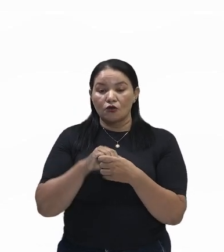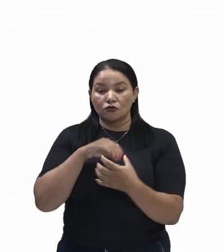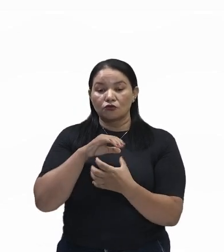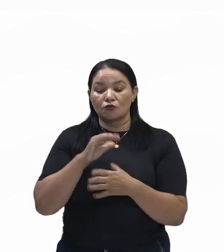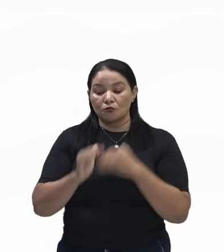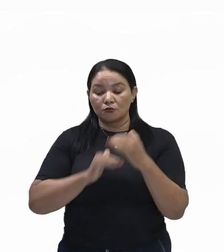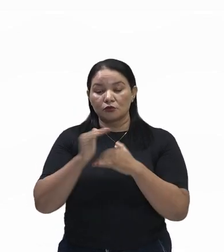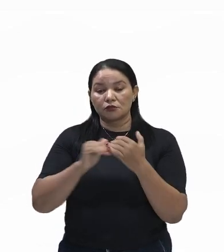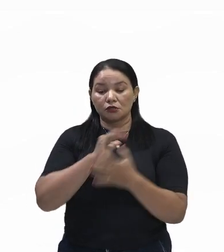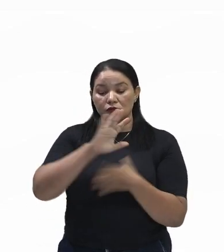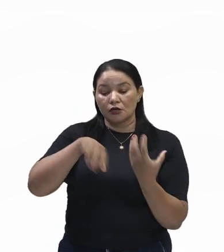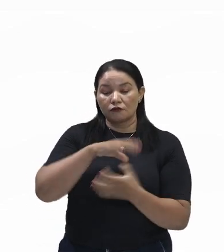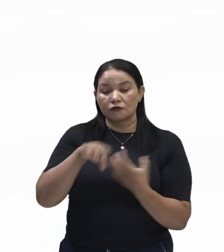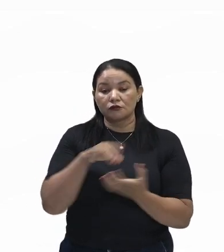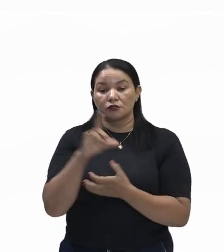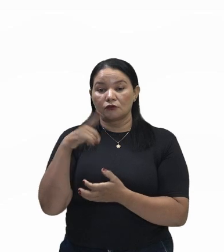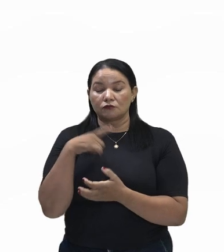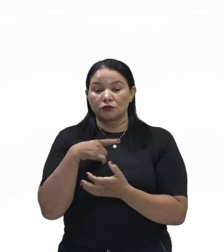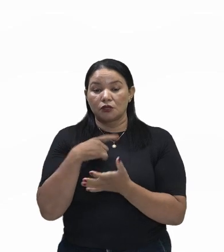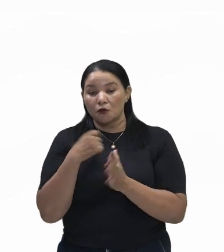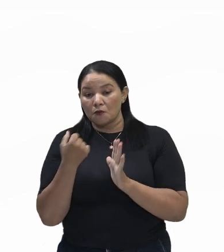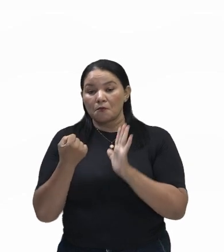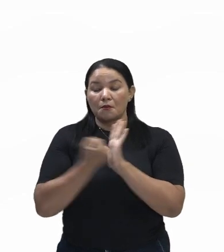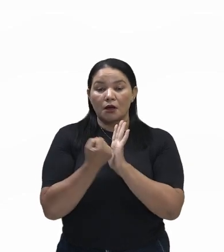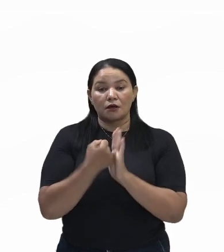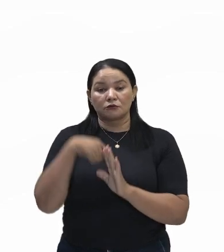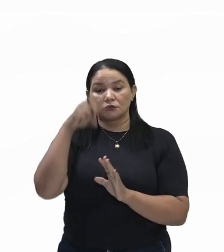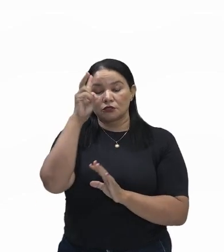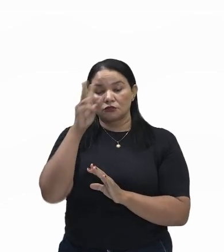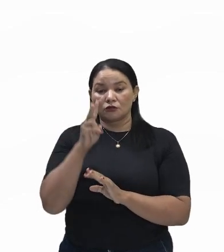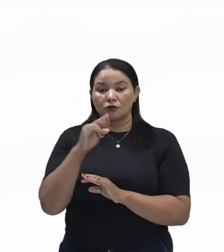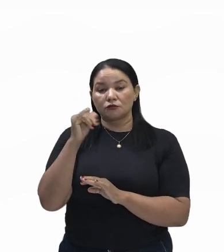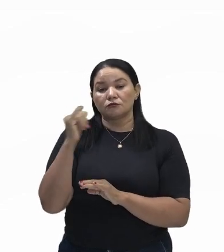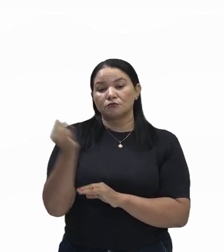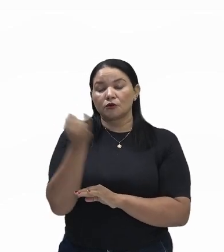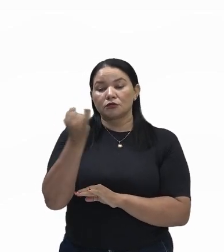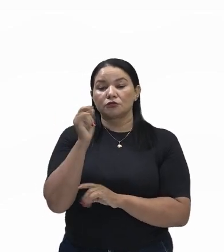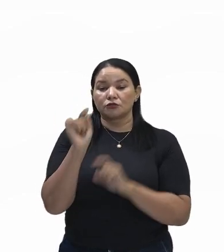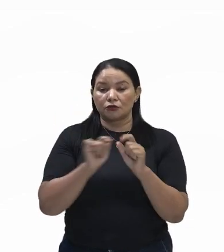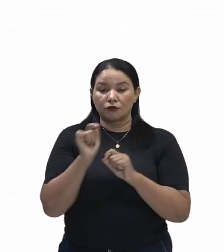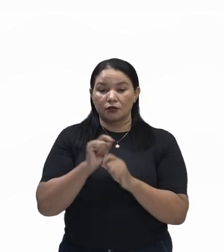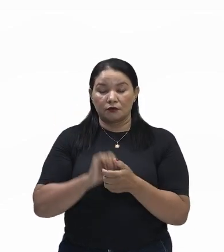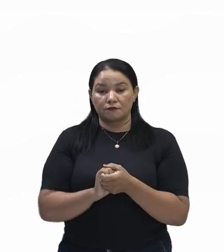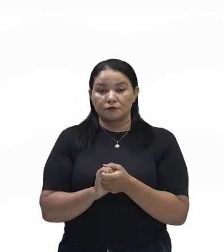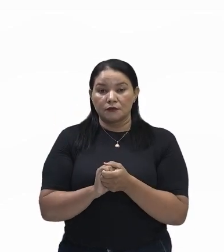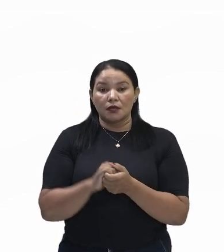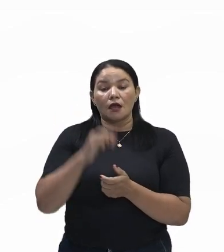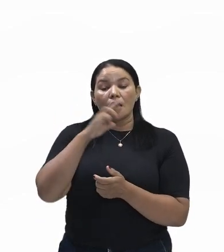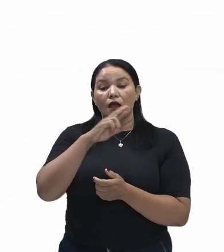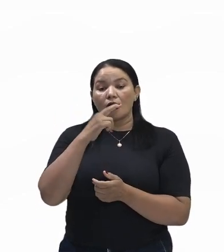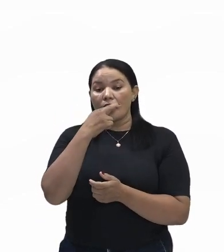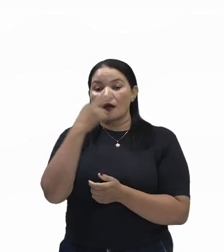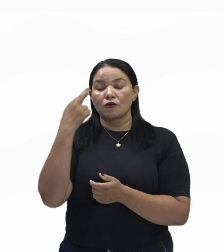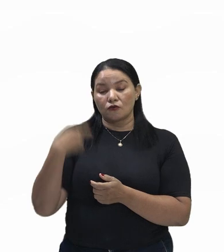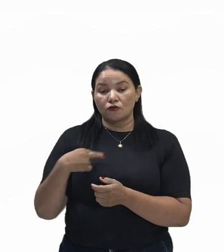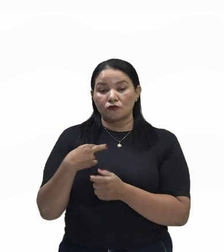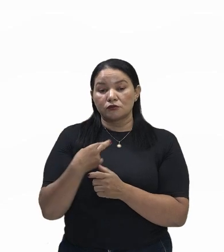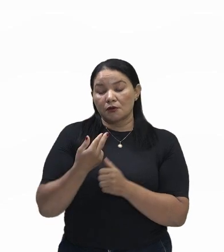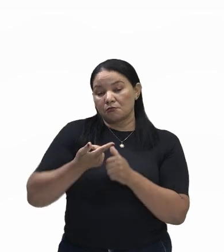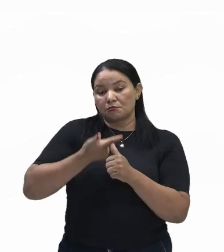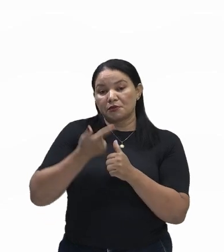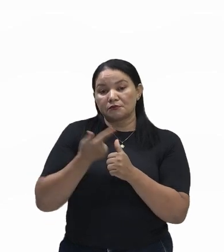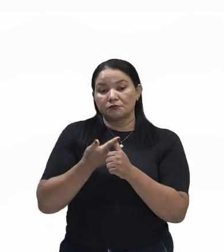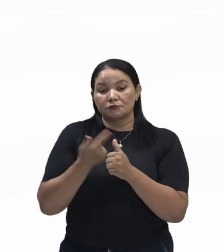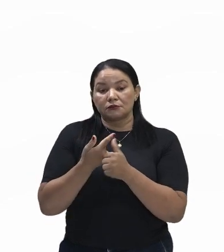revolucionário existe um marco histórico muito importante, porque a Rússia se tornou a primeira